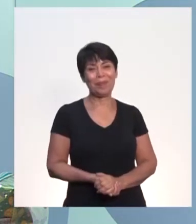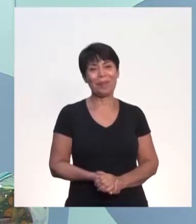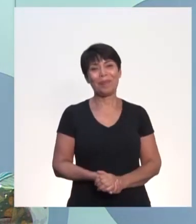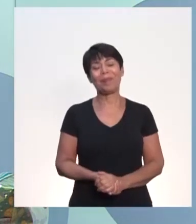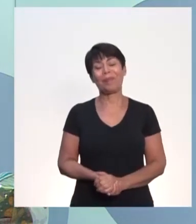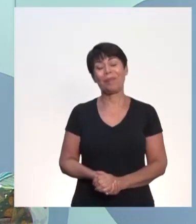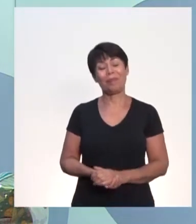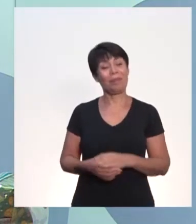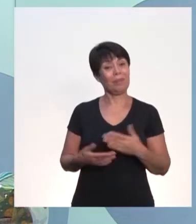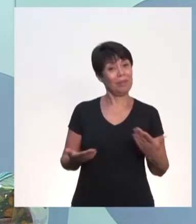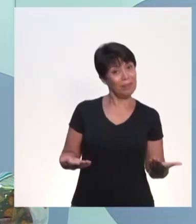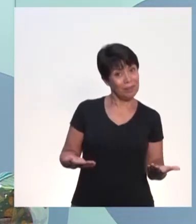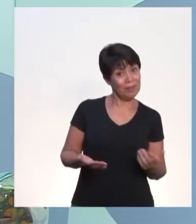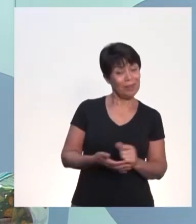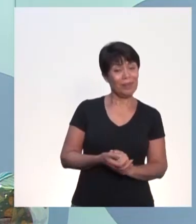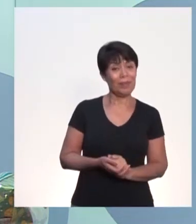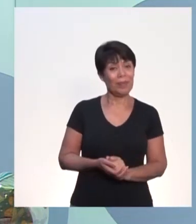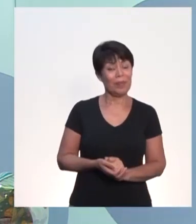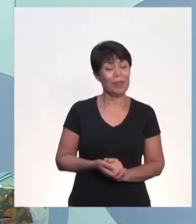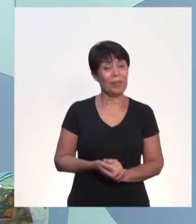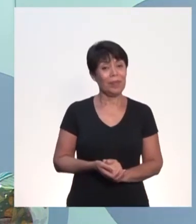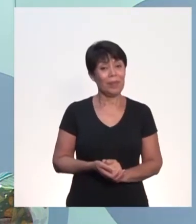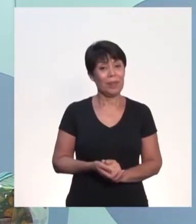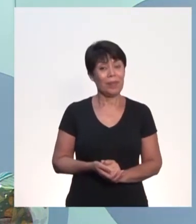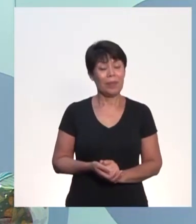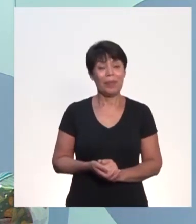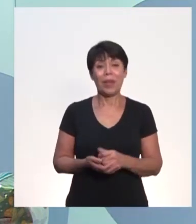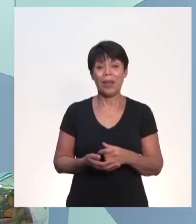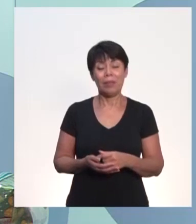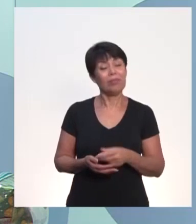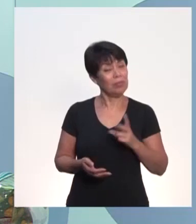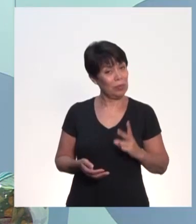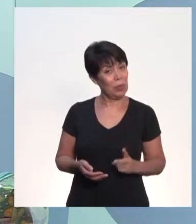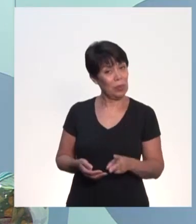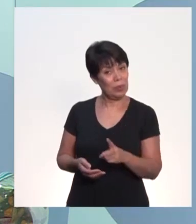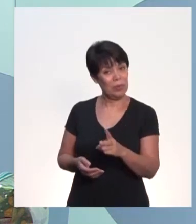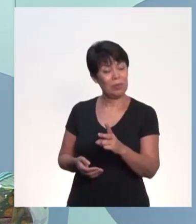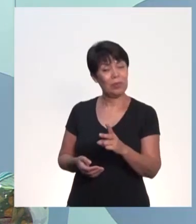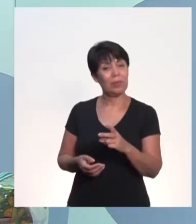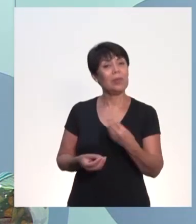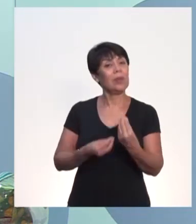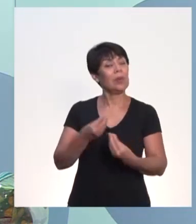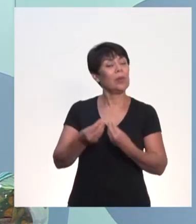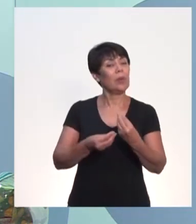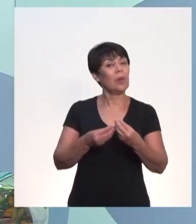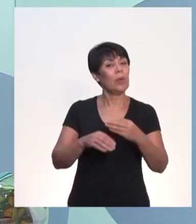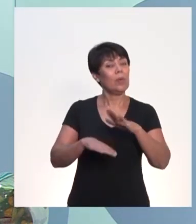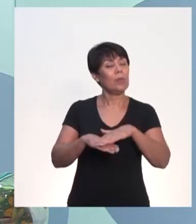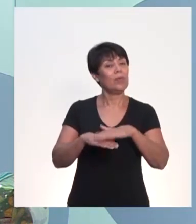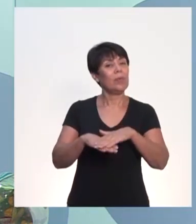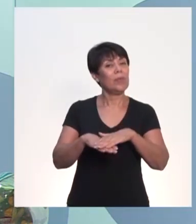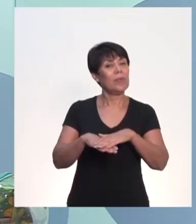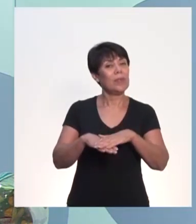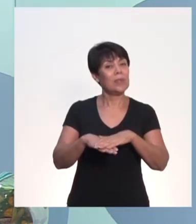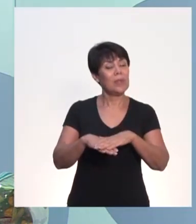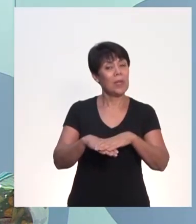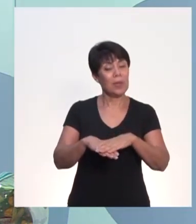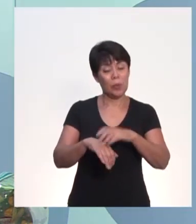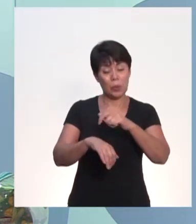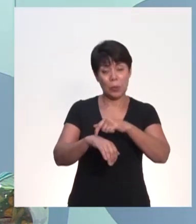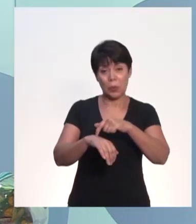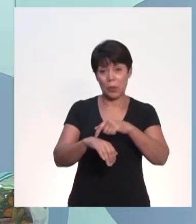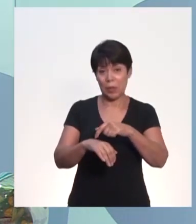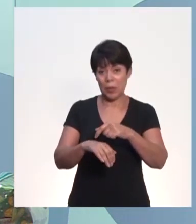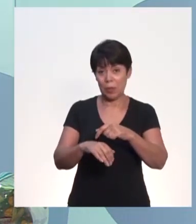Bom, para a gente pensar na nossa sequência, né, do que a gente vai fazer nos nossos